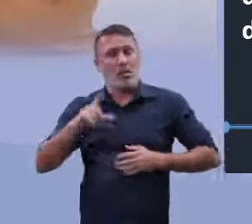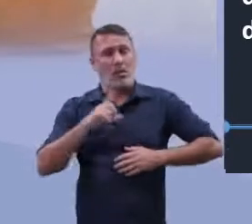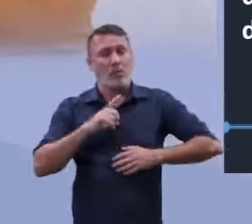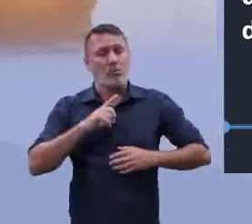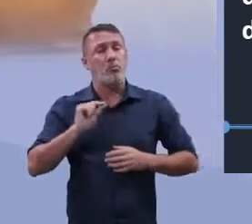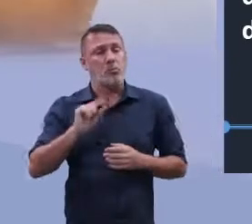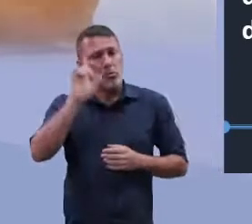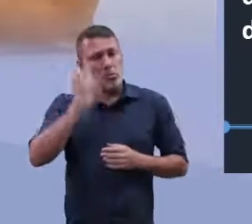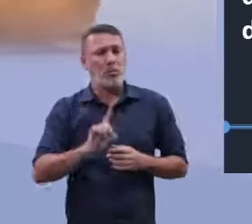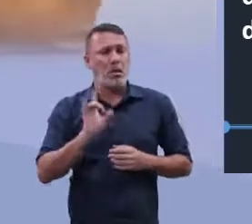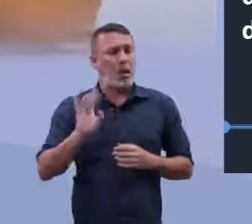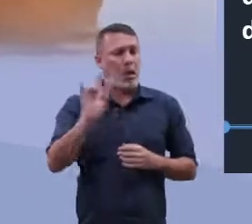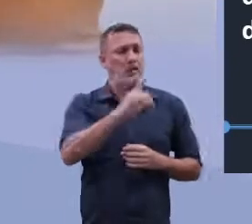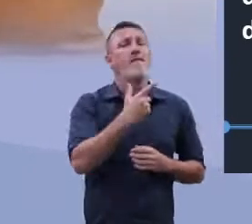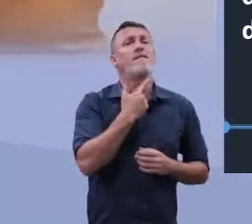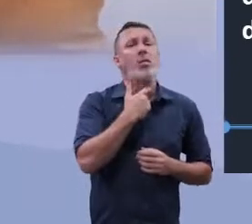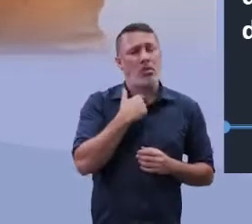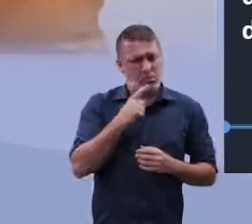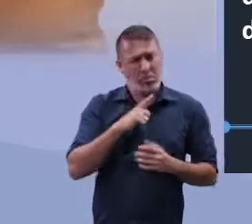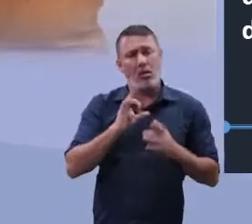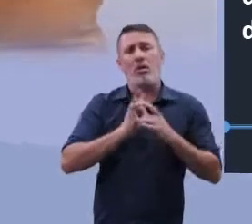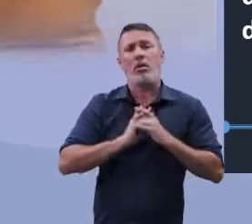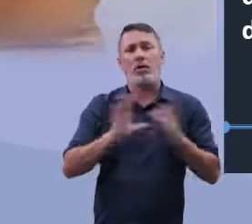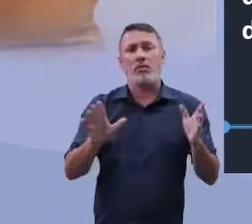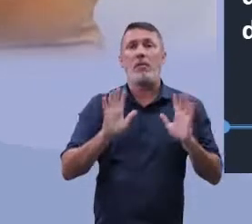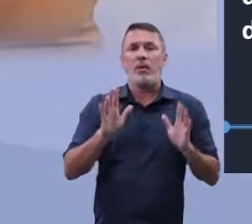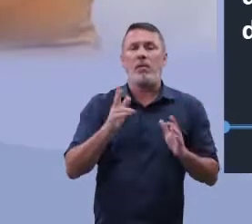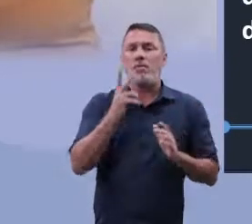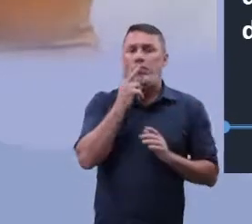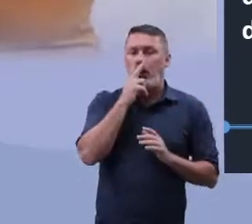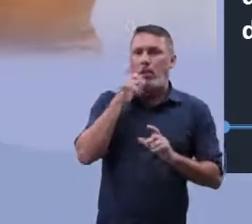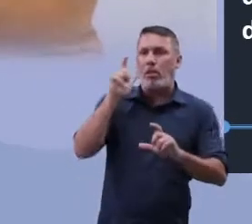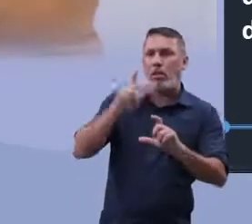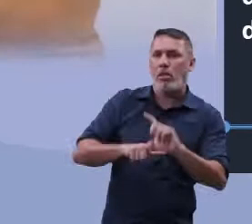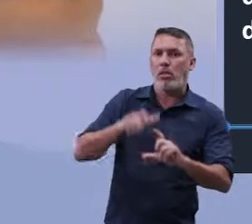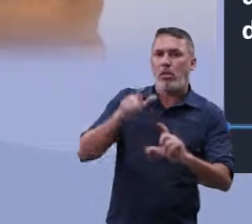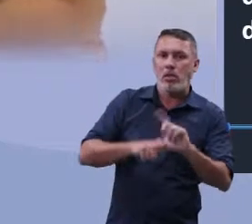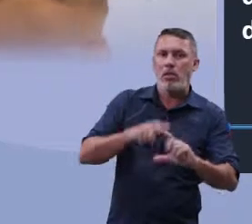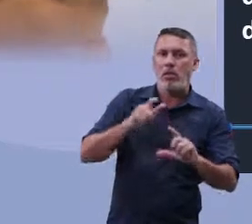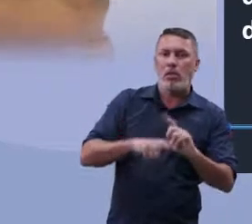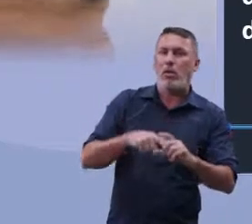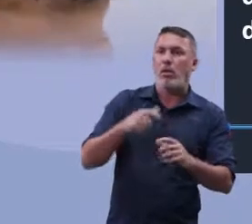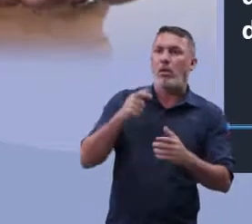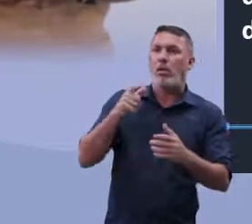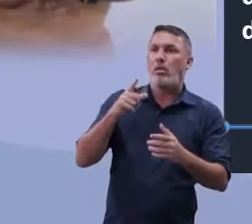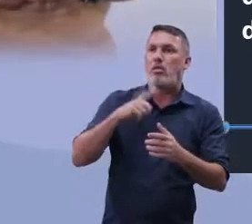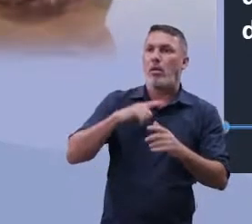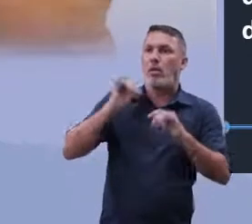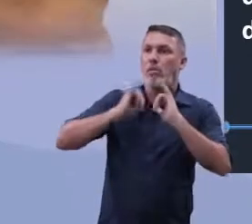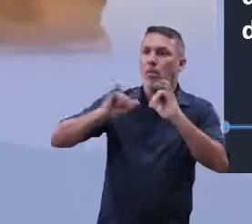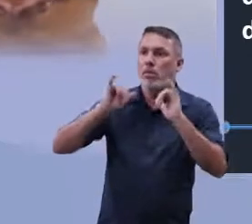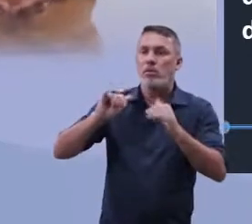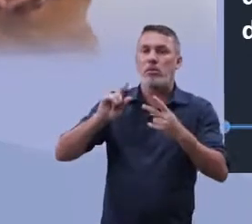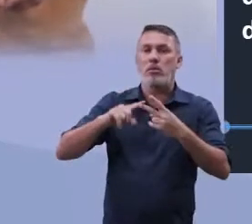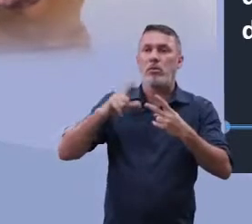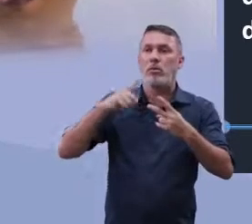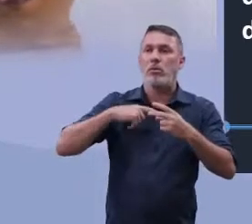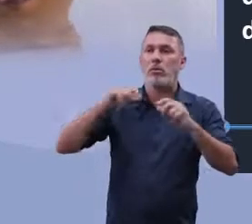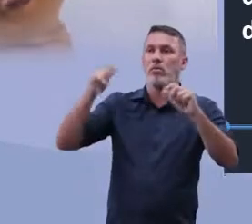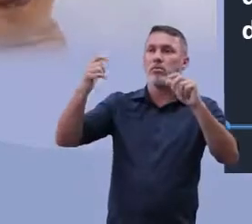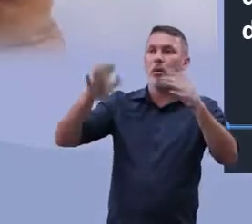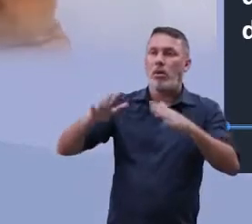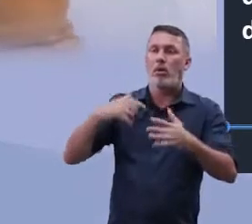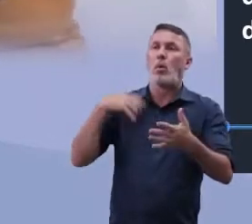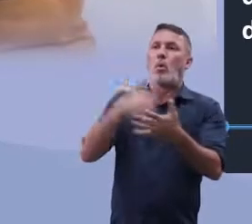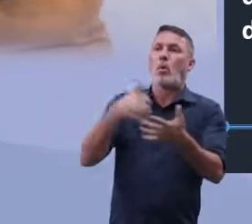o direito de atender às nossas necessidades. O que não pode é tornar refém das ofertas, das novidades.